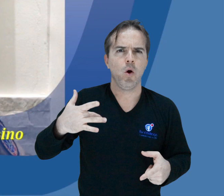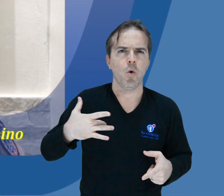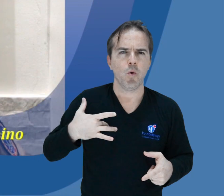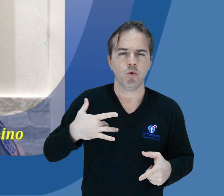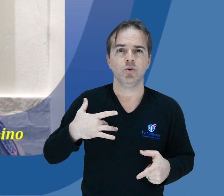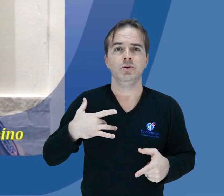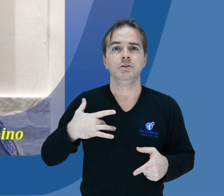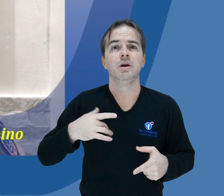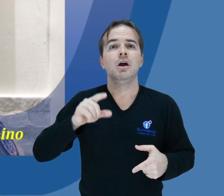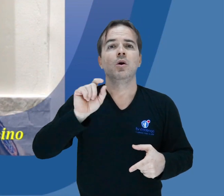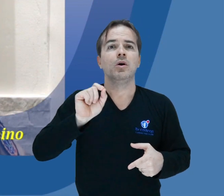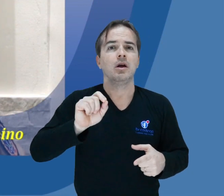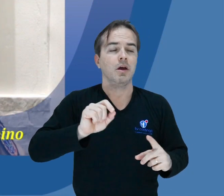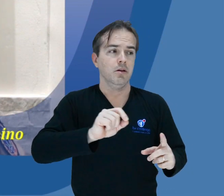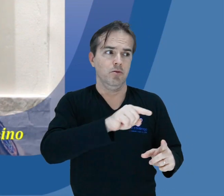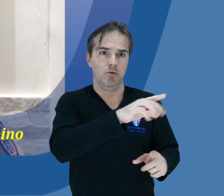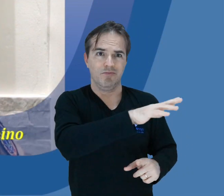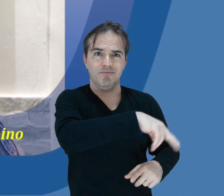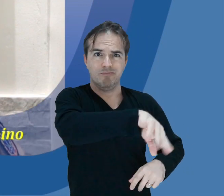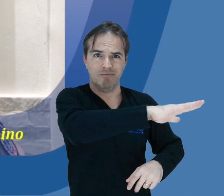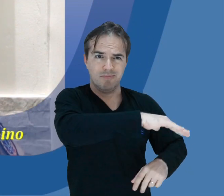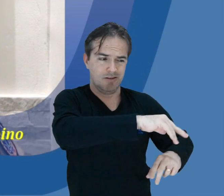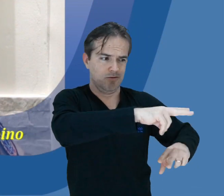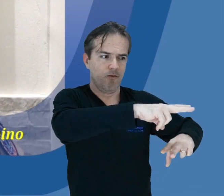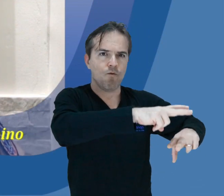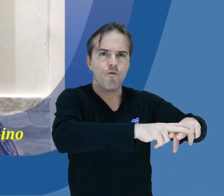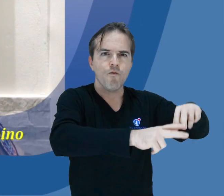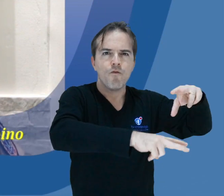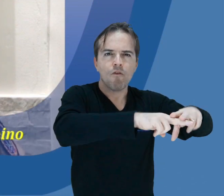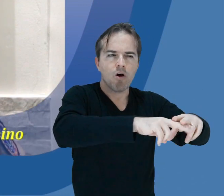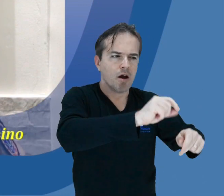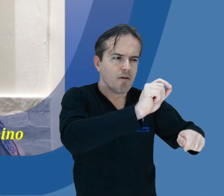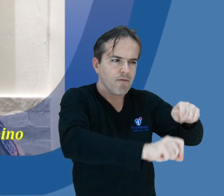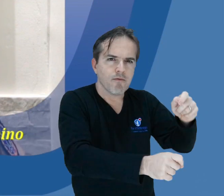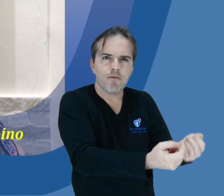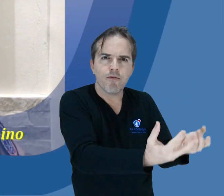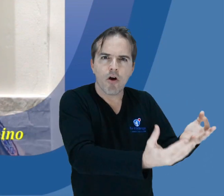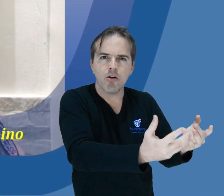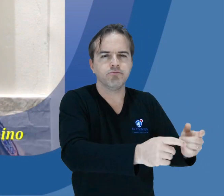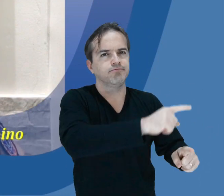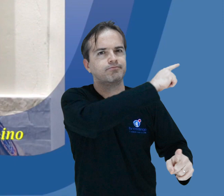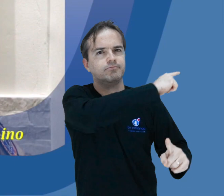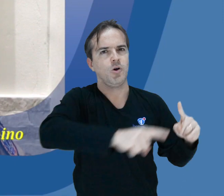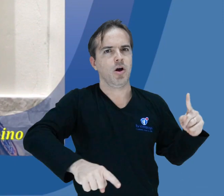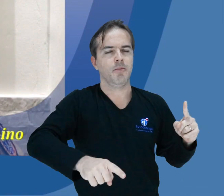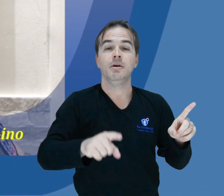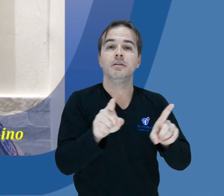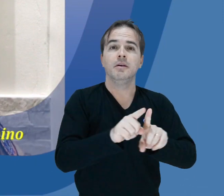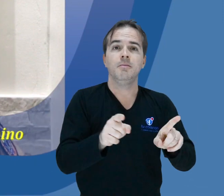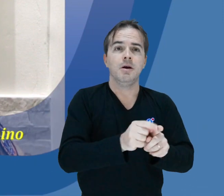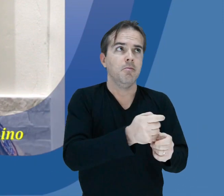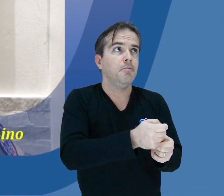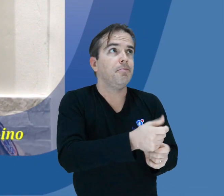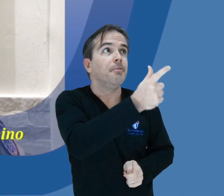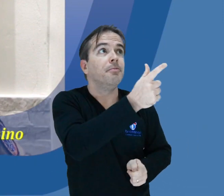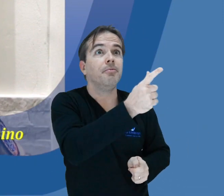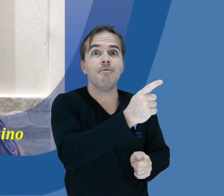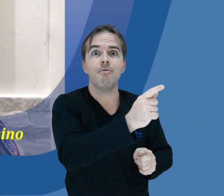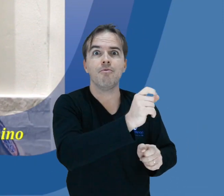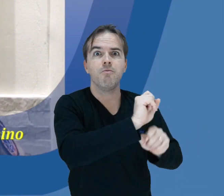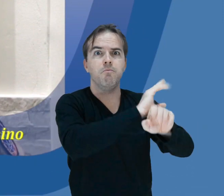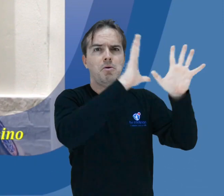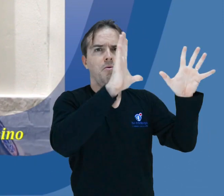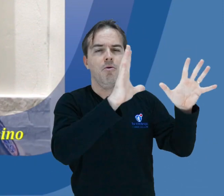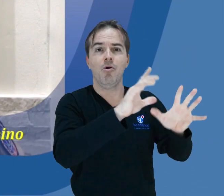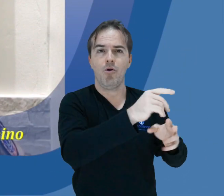fica proibido acender fogueiras e utilizar fogos de artifício